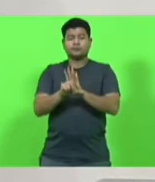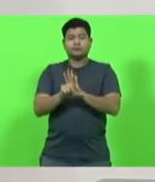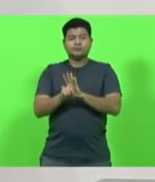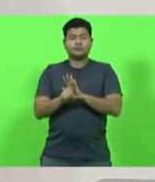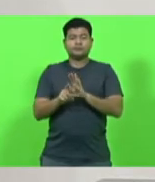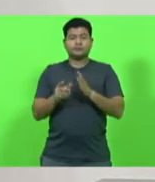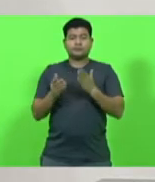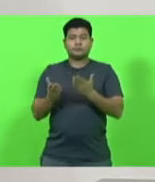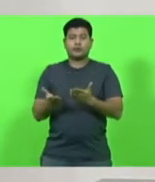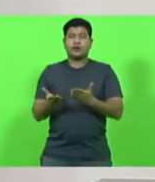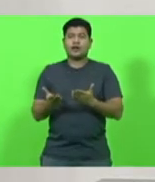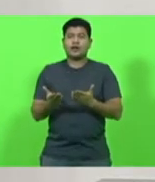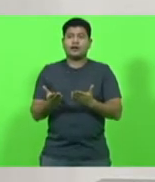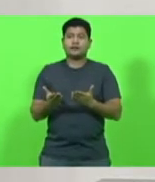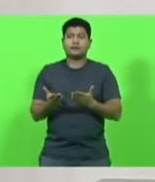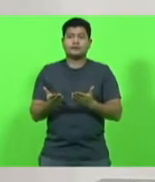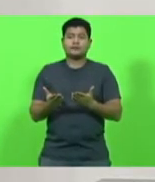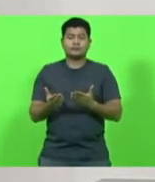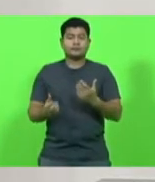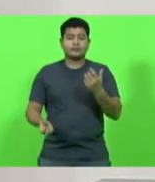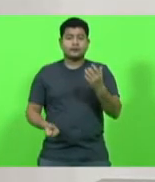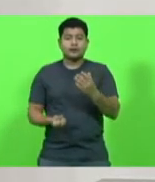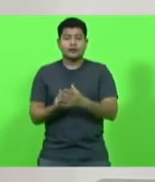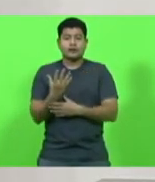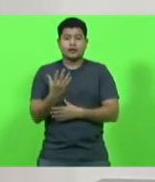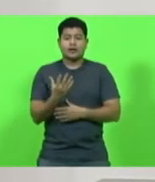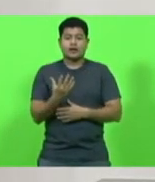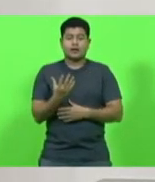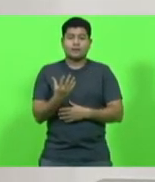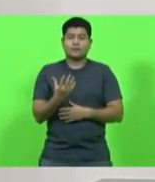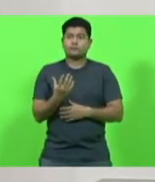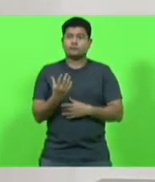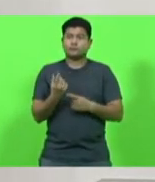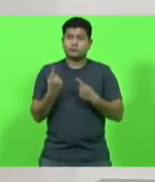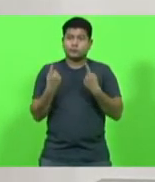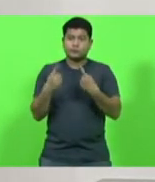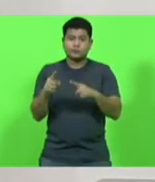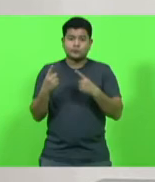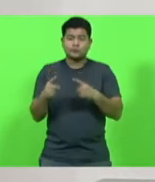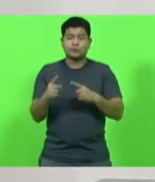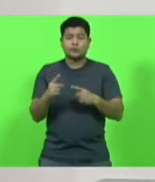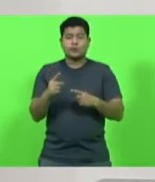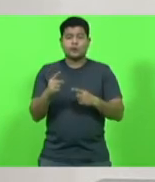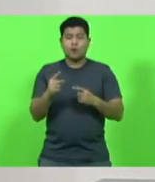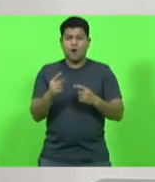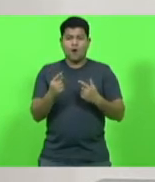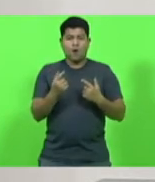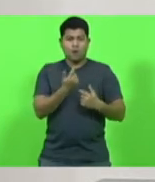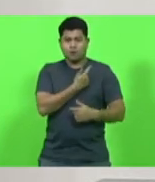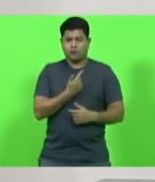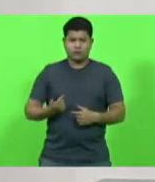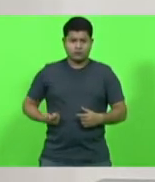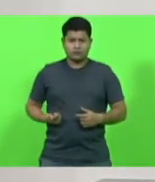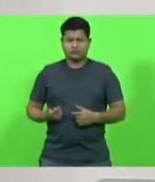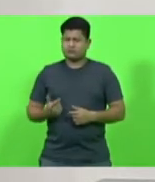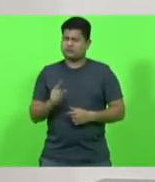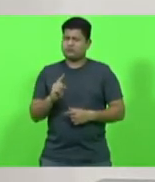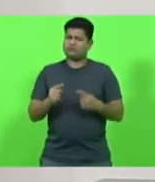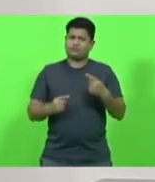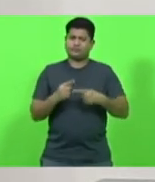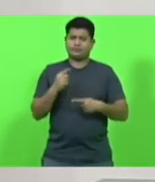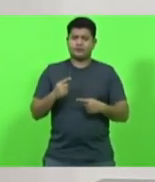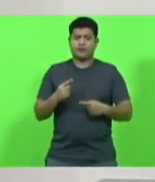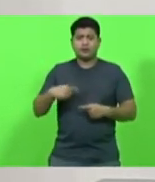ele vem criar contrariedade ao governo. Não é isso. Nós queremos auxiliar